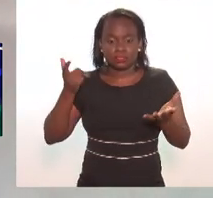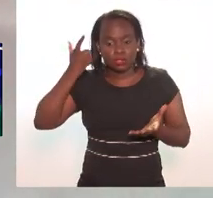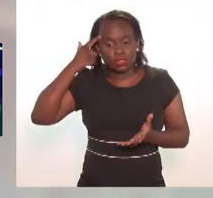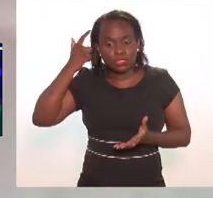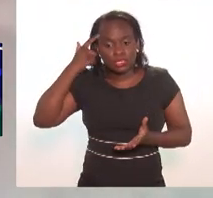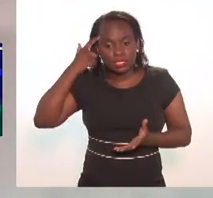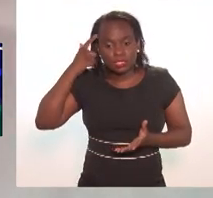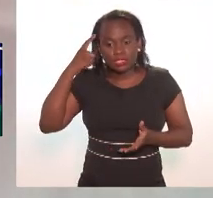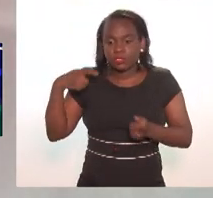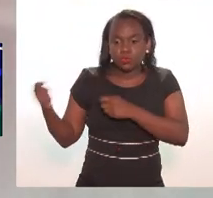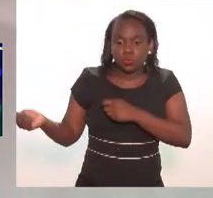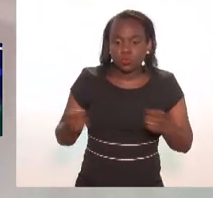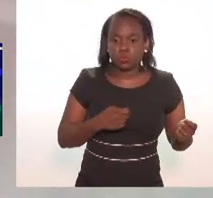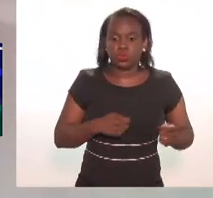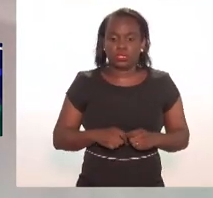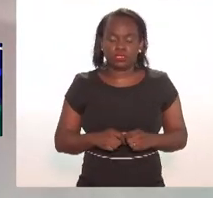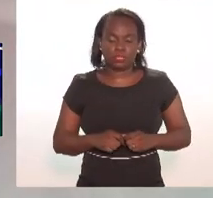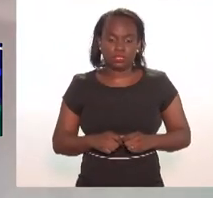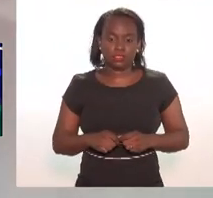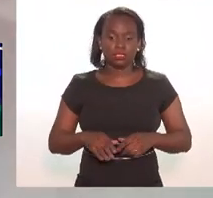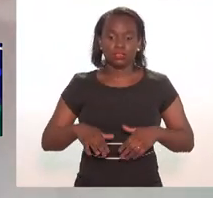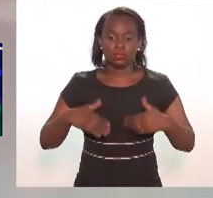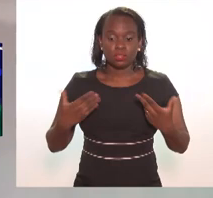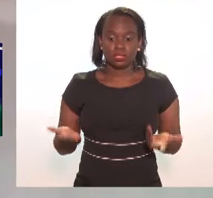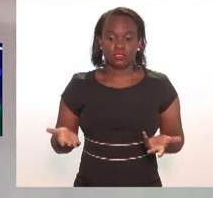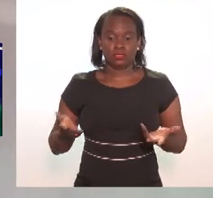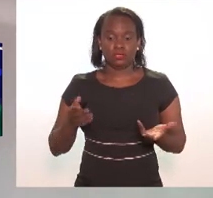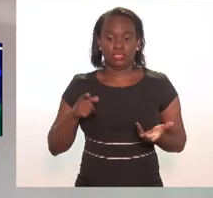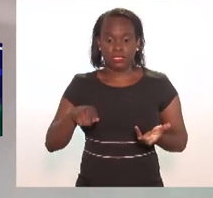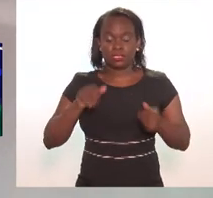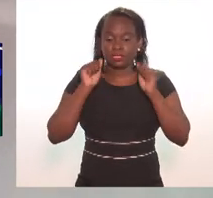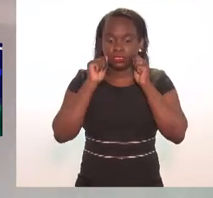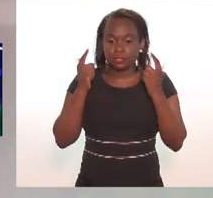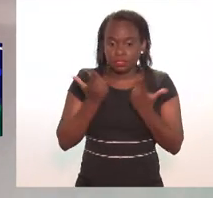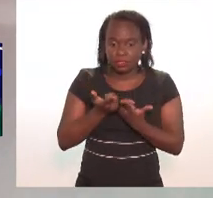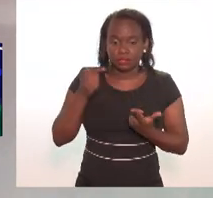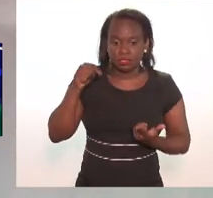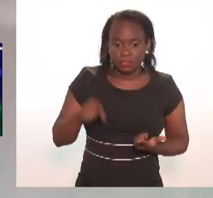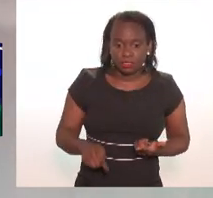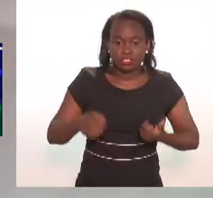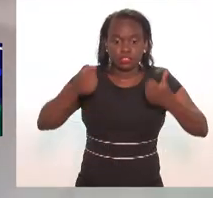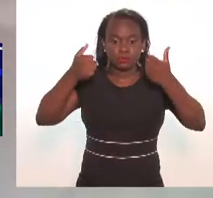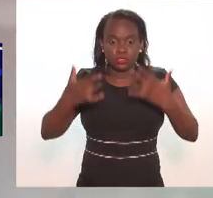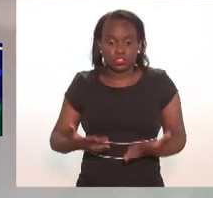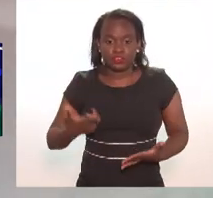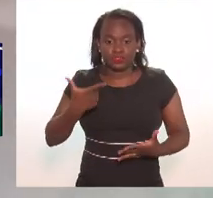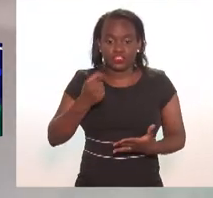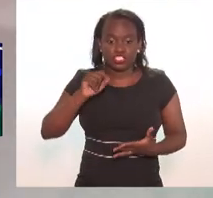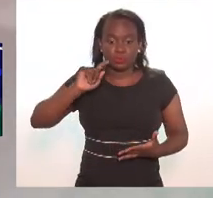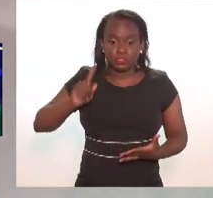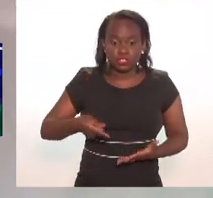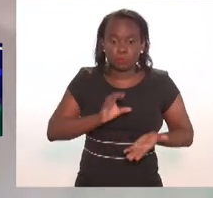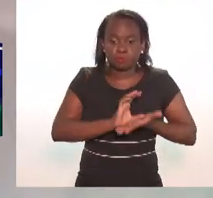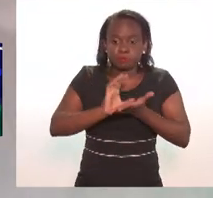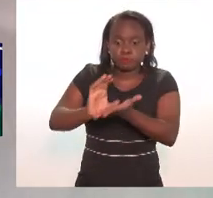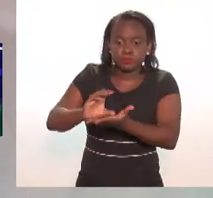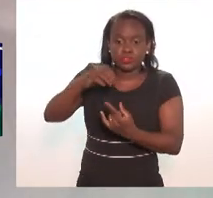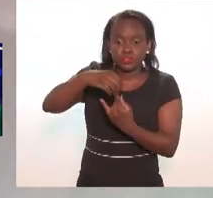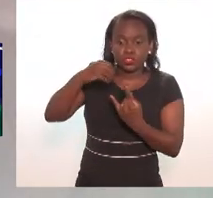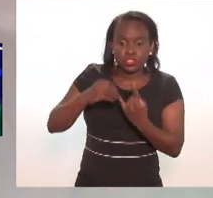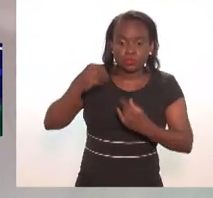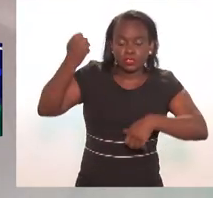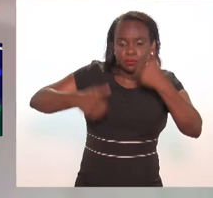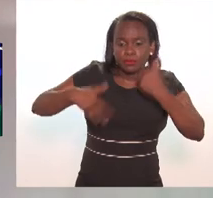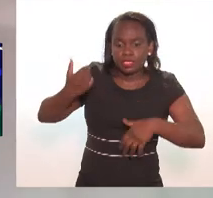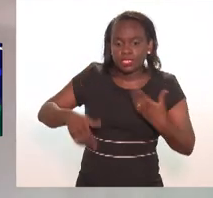consciência permanente. Quando essa Assembleia Legislativa colocou 20 milhões de reais na Fiocruz para trabalhar essa